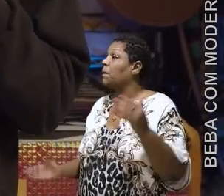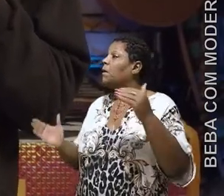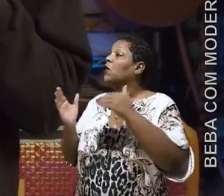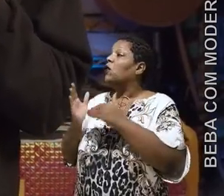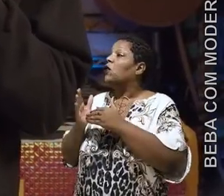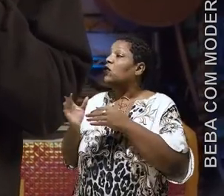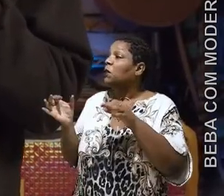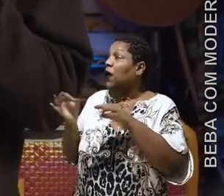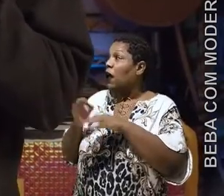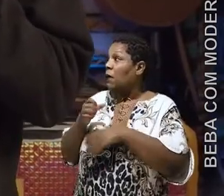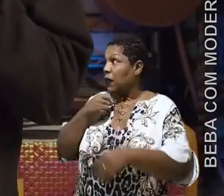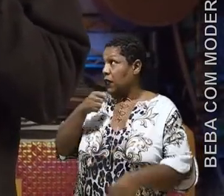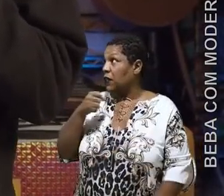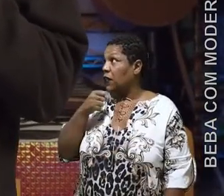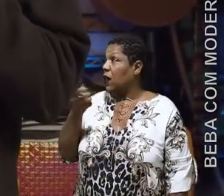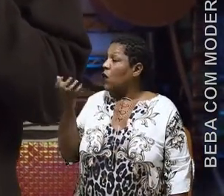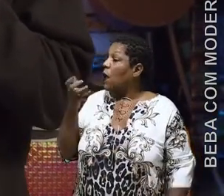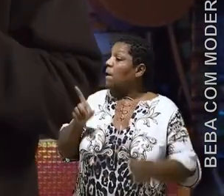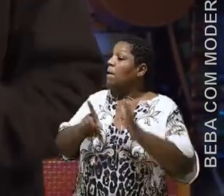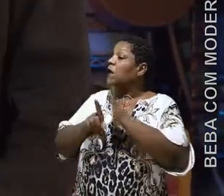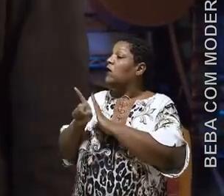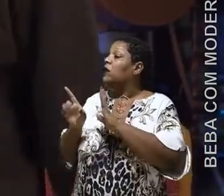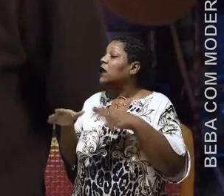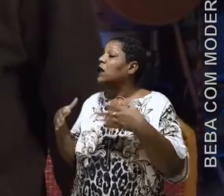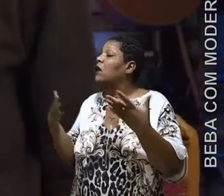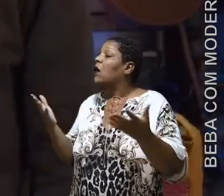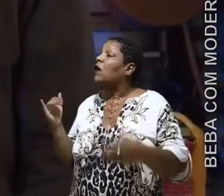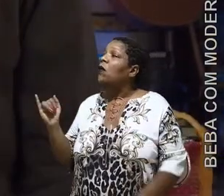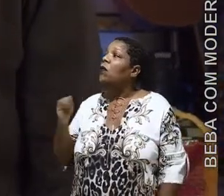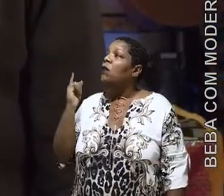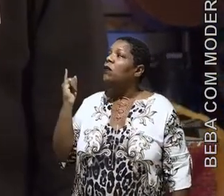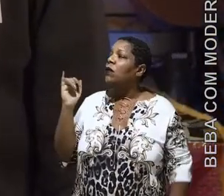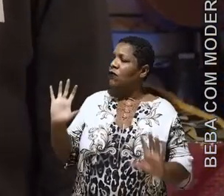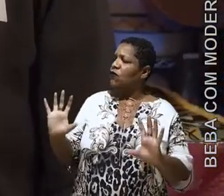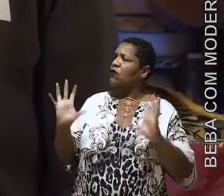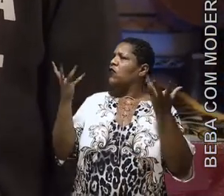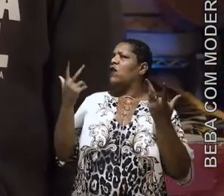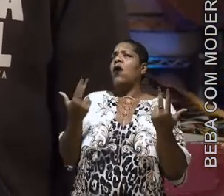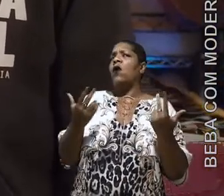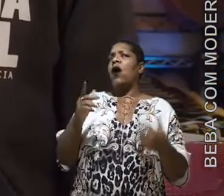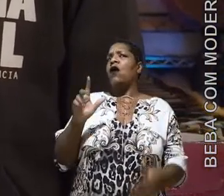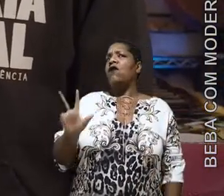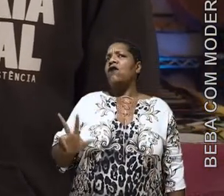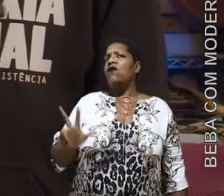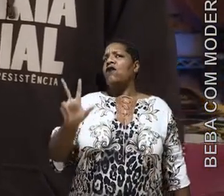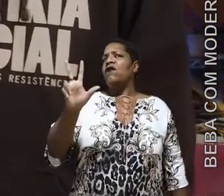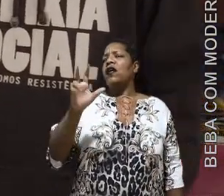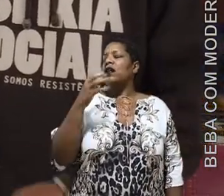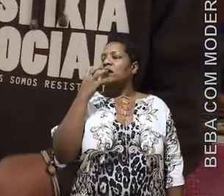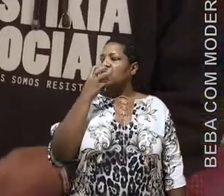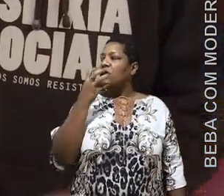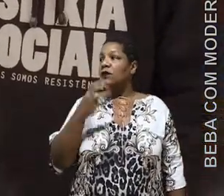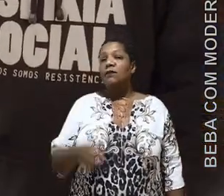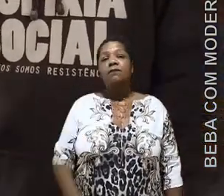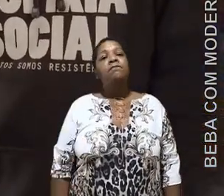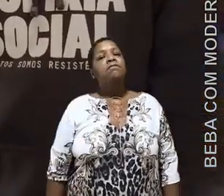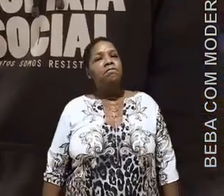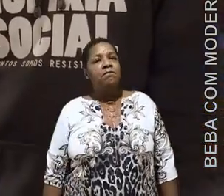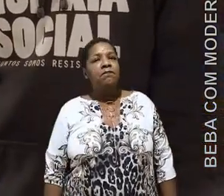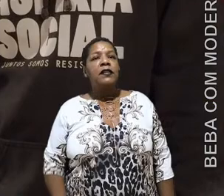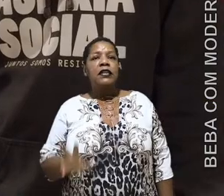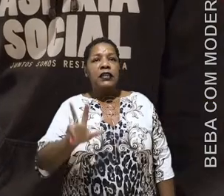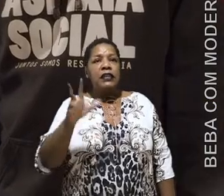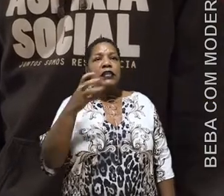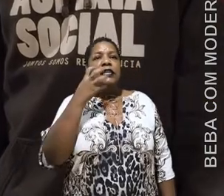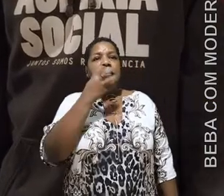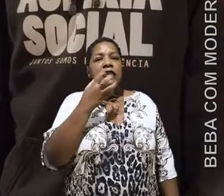tem que ser feita todo dia todo momento EA na bolinha dos olhos é isso é esse por último para encerrar Nossa entrevista aqui eu queria te